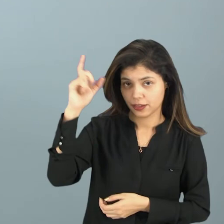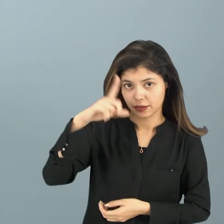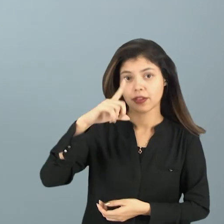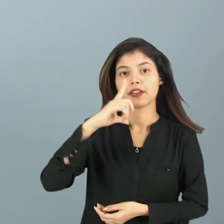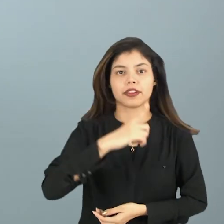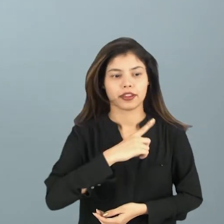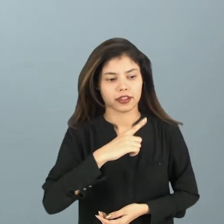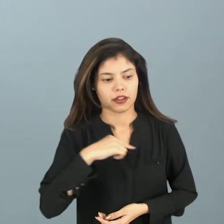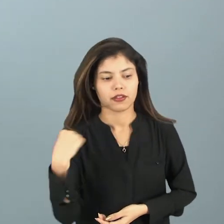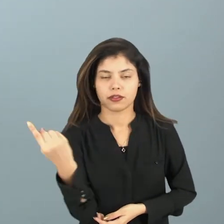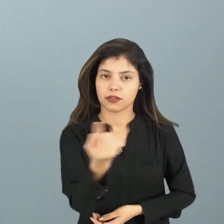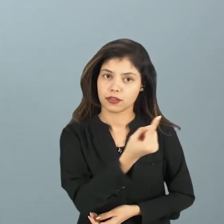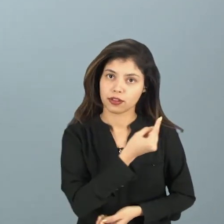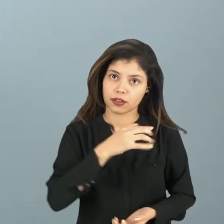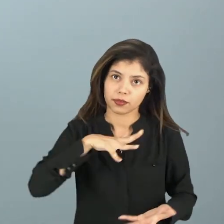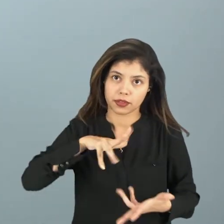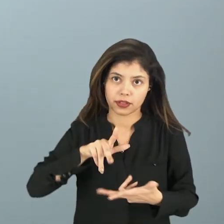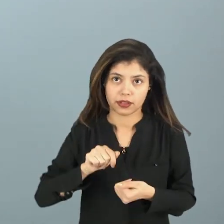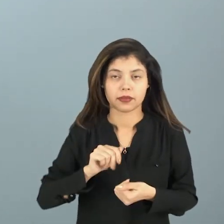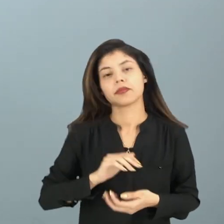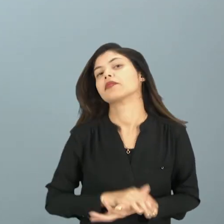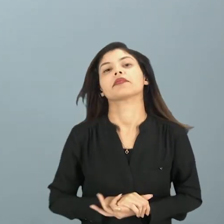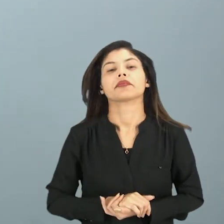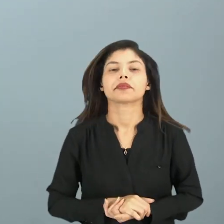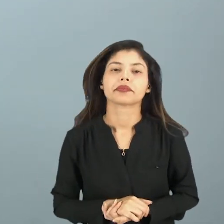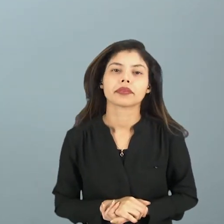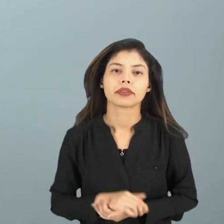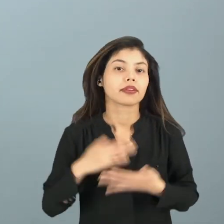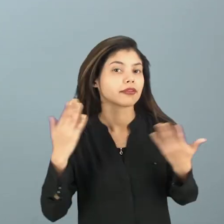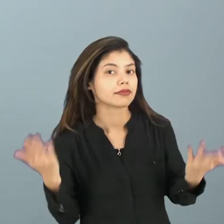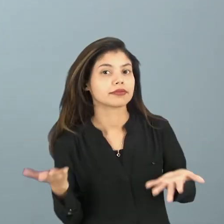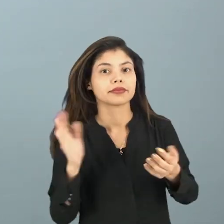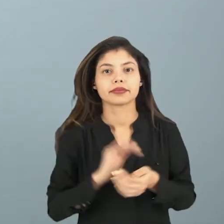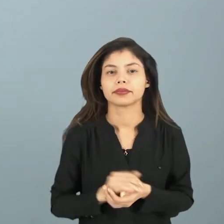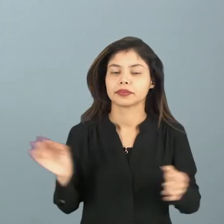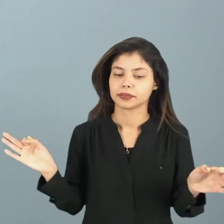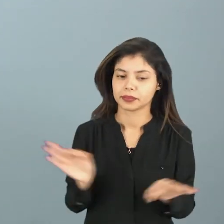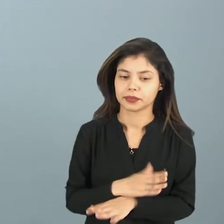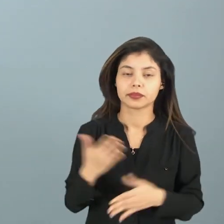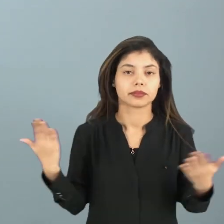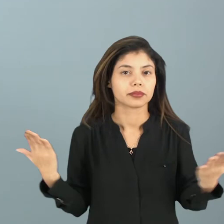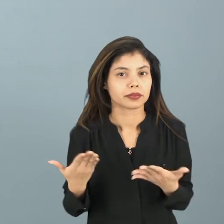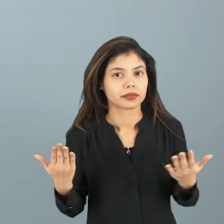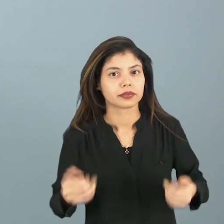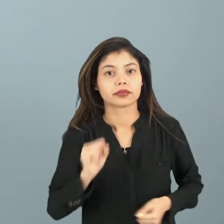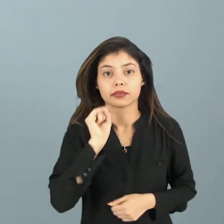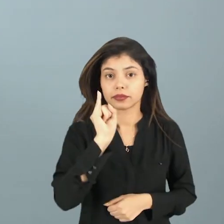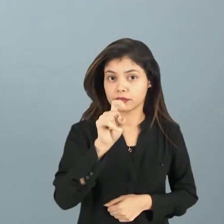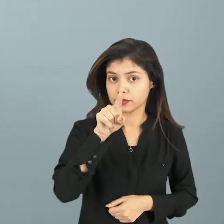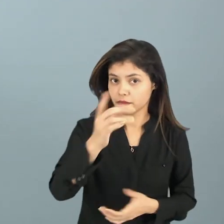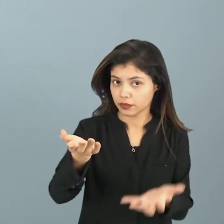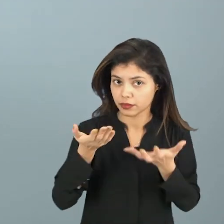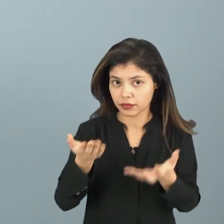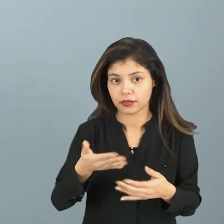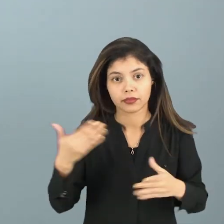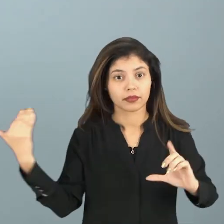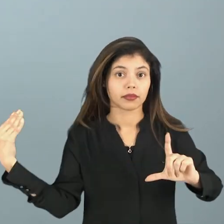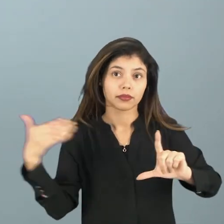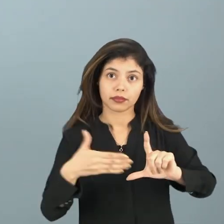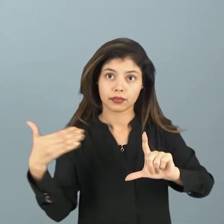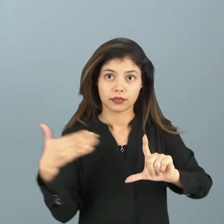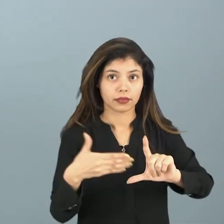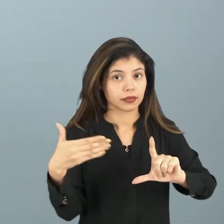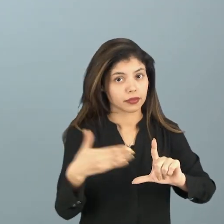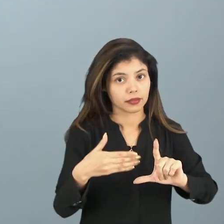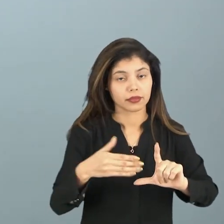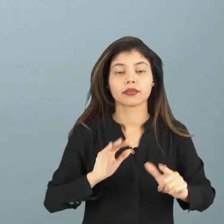que existe no nosso planeta Terra, certo? Então, por hoje é só. Se vocês quiserem acessar essa aula